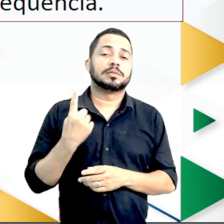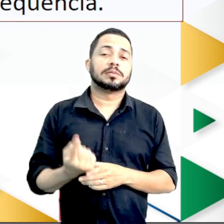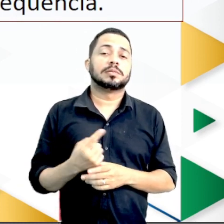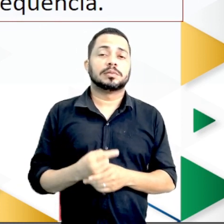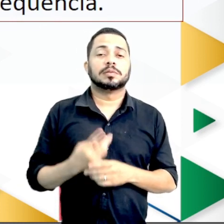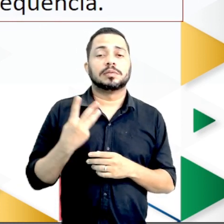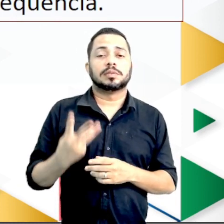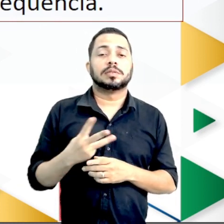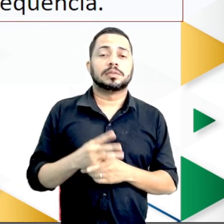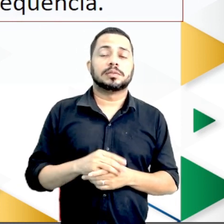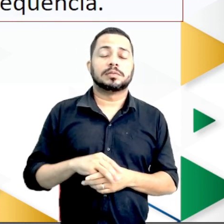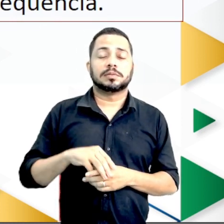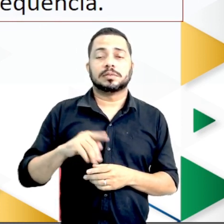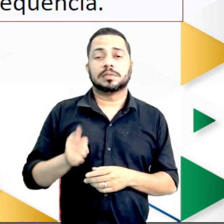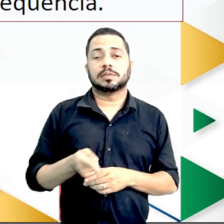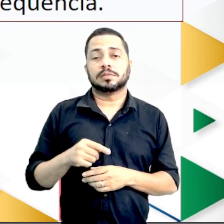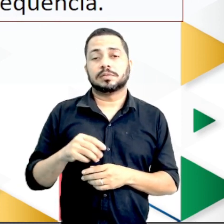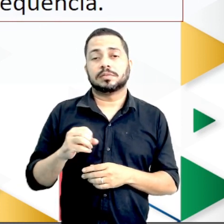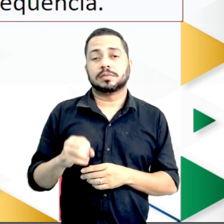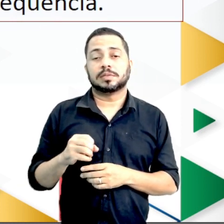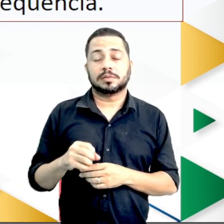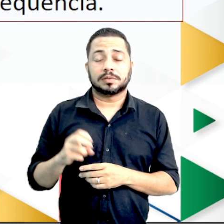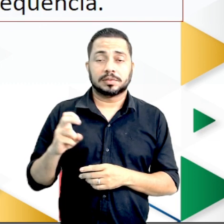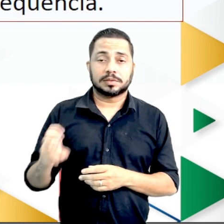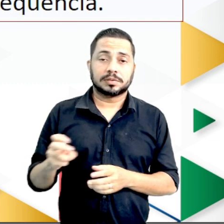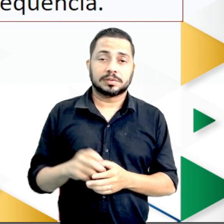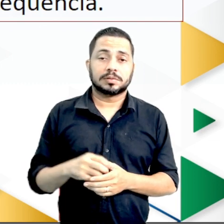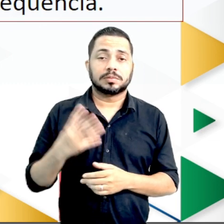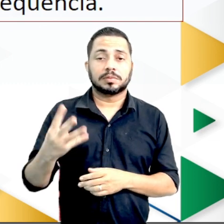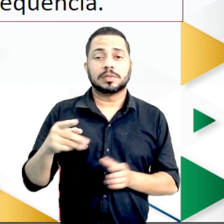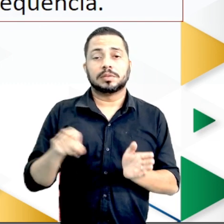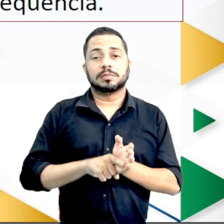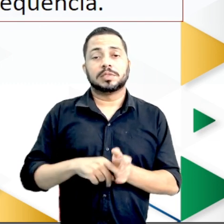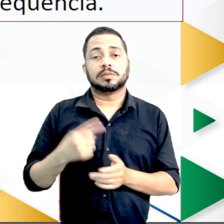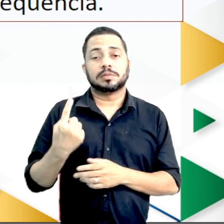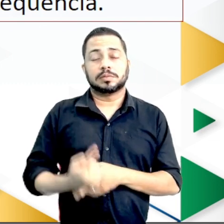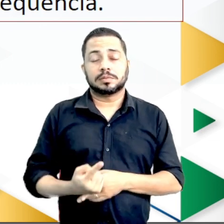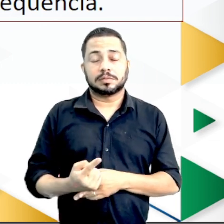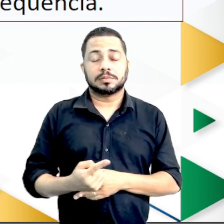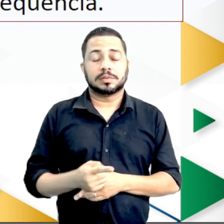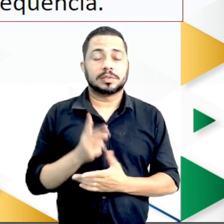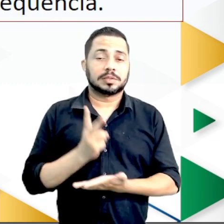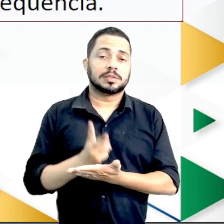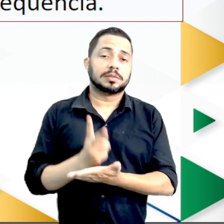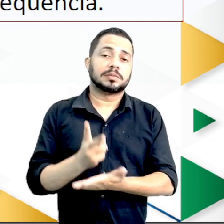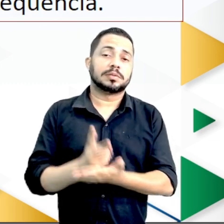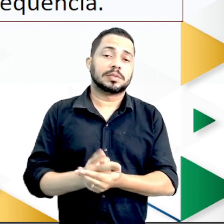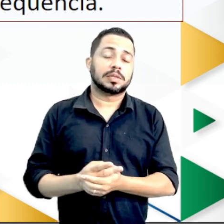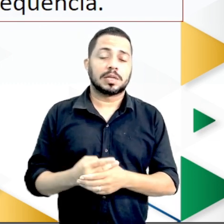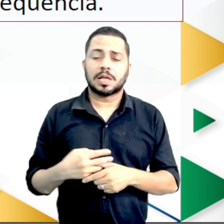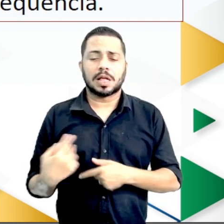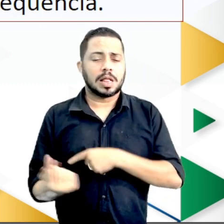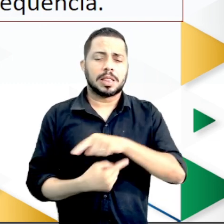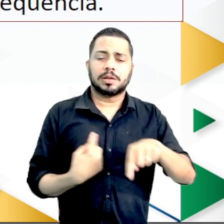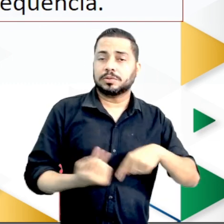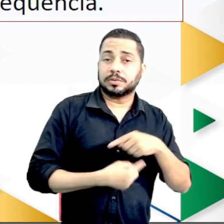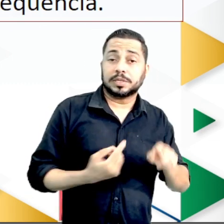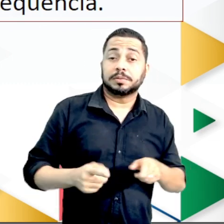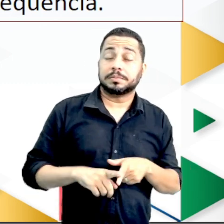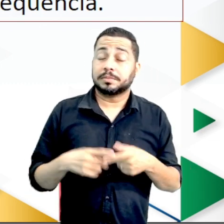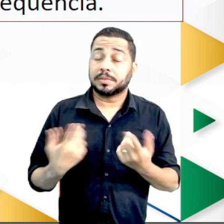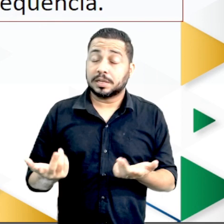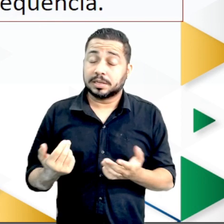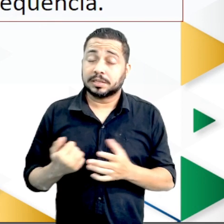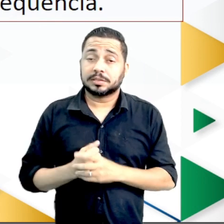3, 0,5, 4, menos 1. Então, essa sequência que está dada aí é uma sequência aleatória, mas